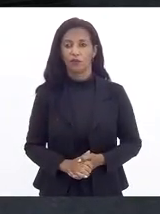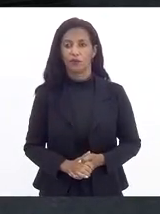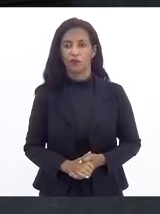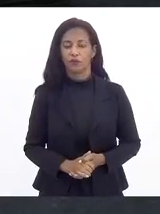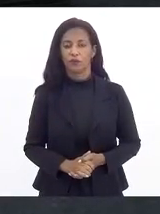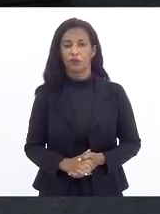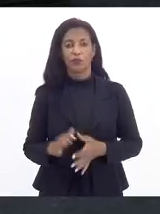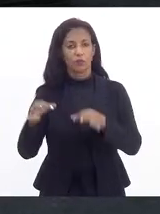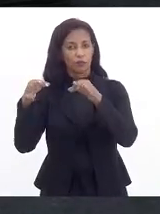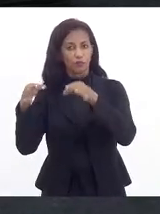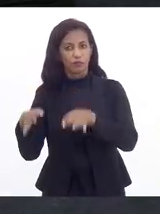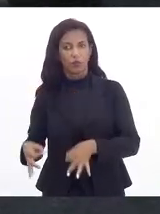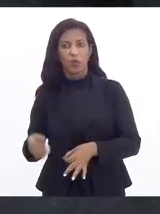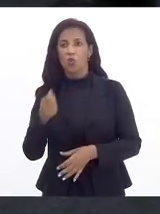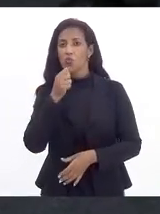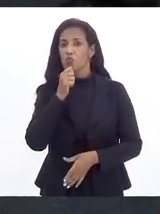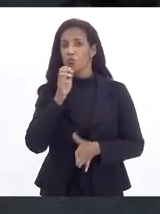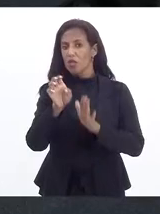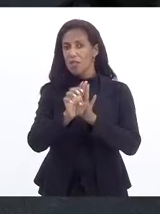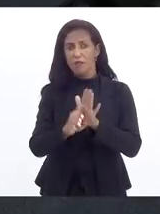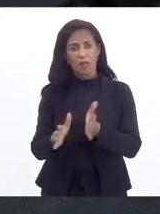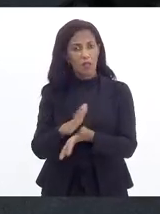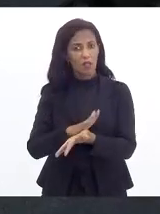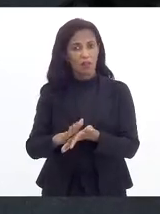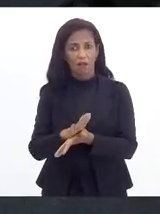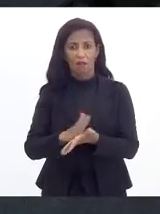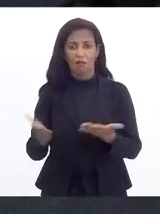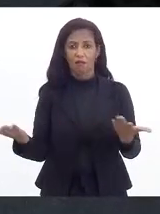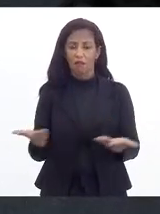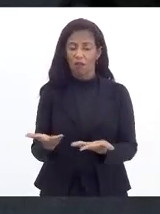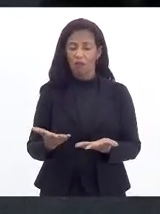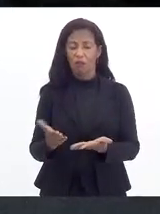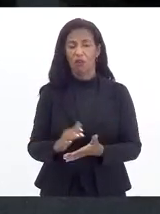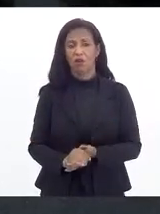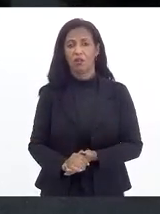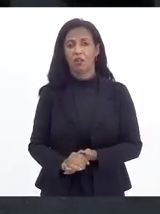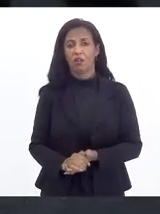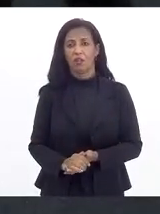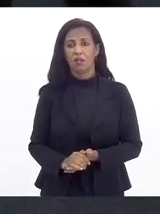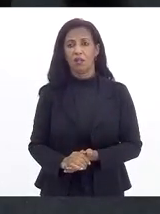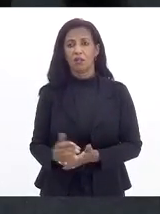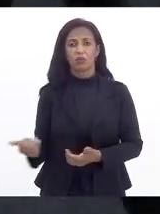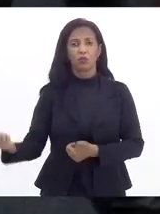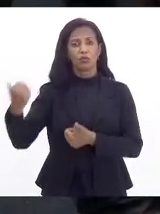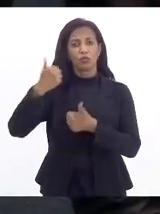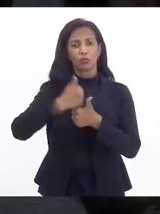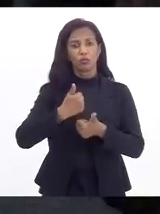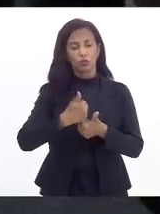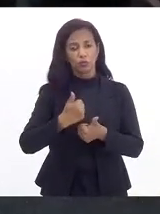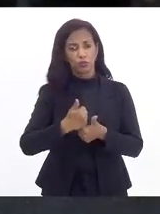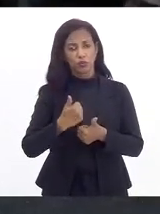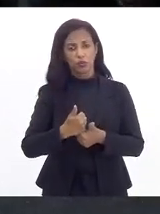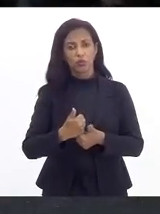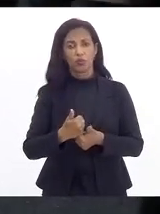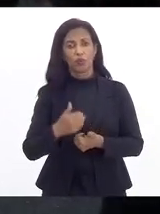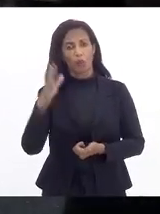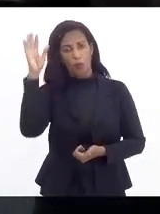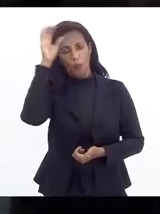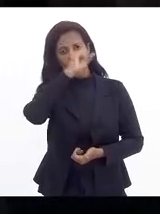o ideal era não ter emenda agora, deixar emendar, e aí o substitutivo pegava a